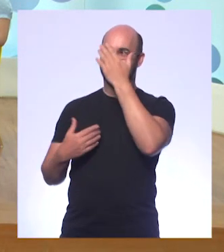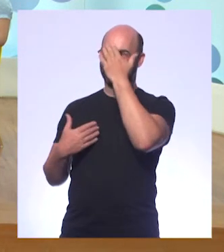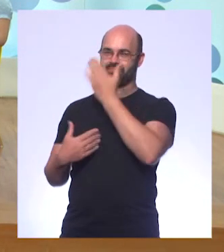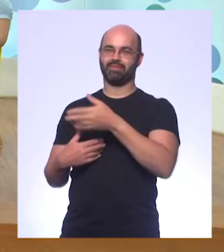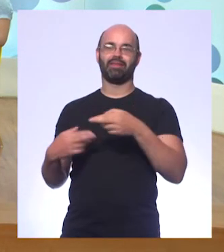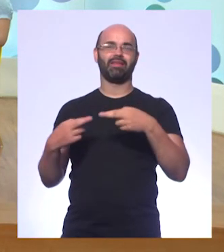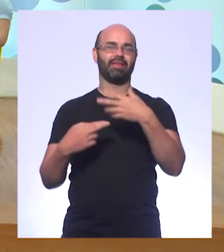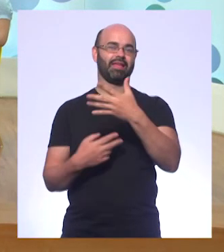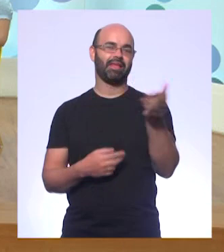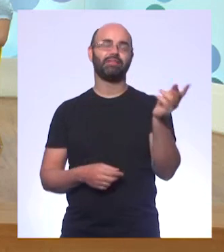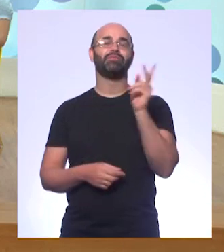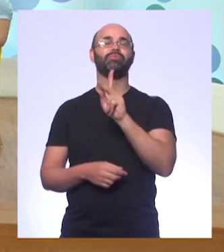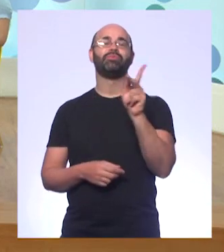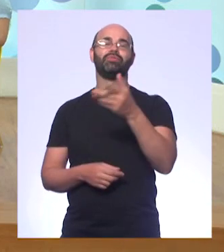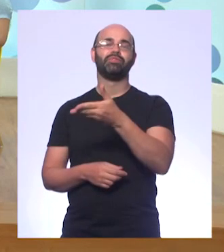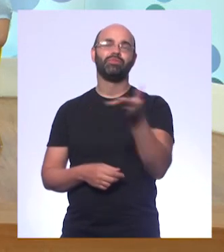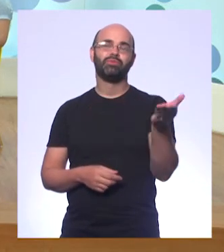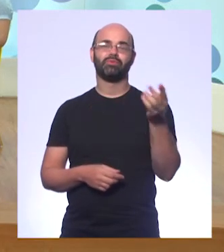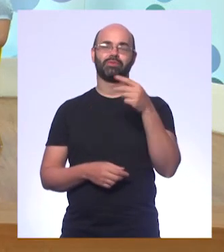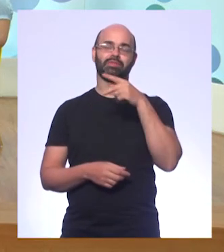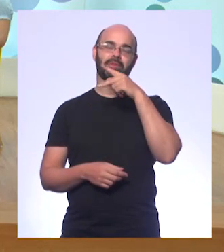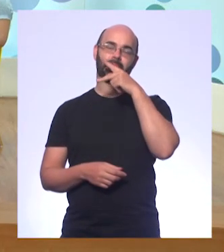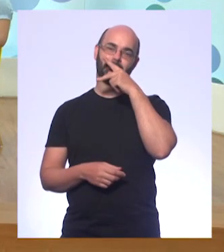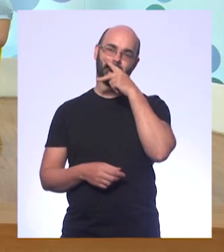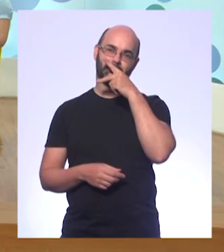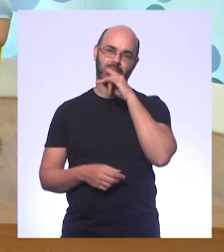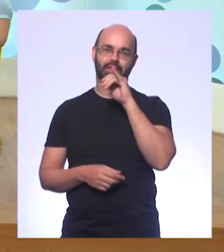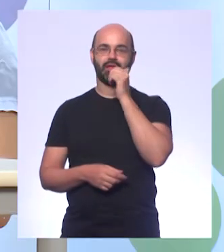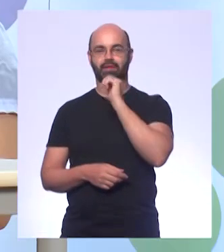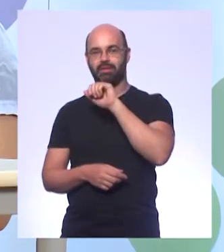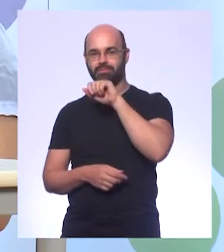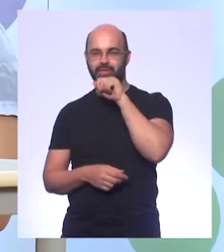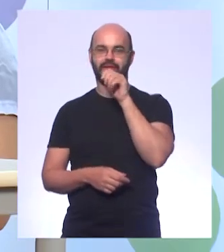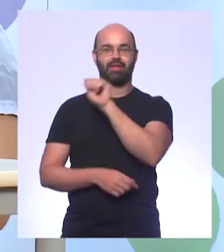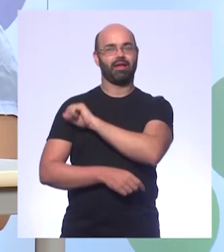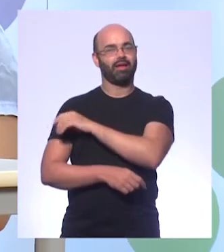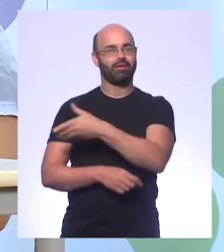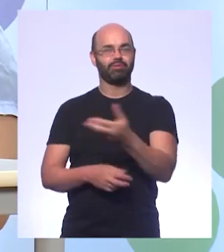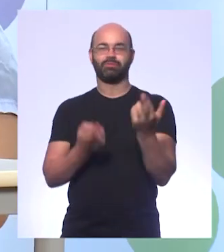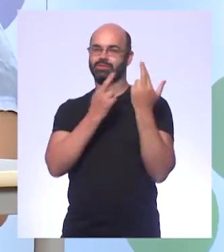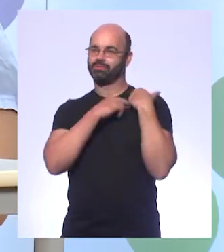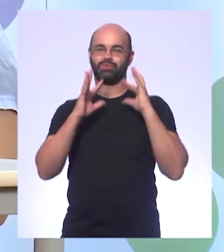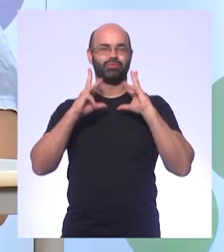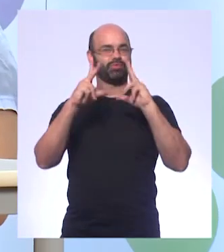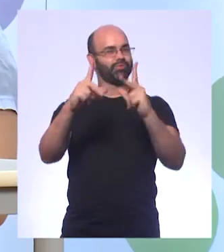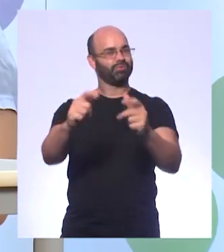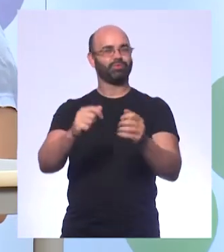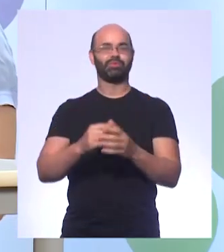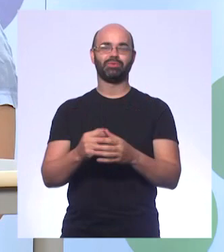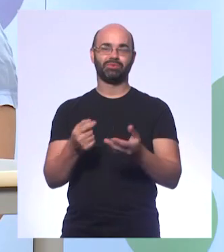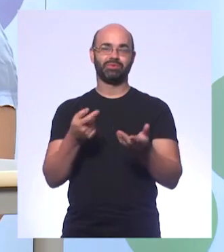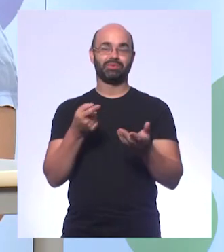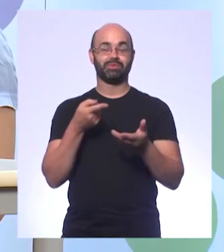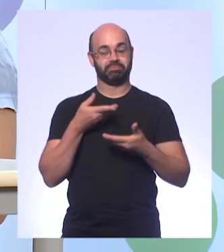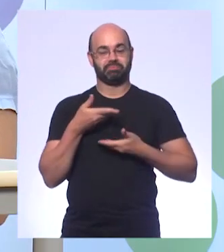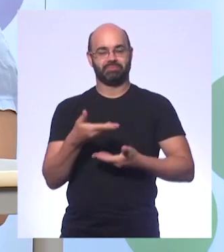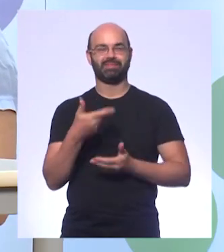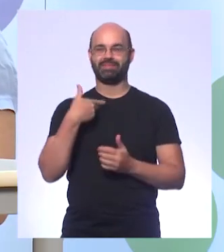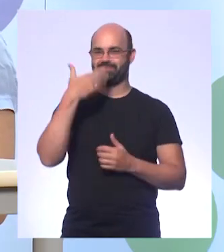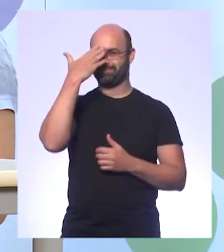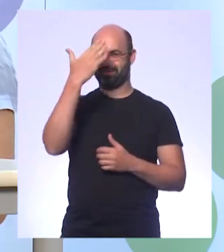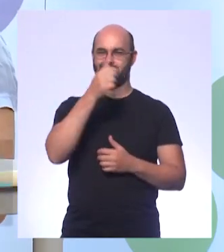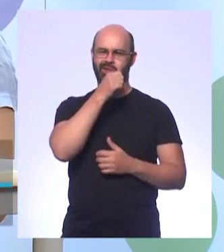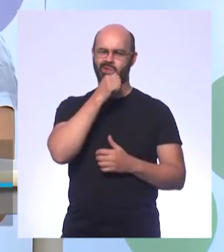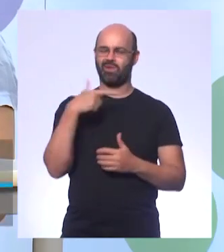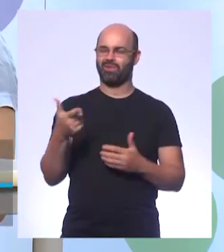Professores, pais, alunos, todos os responsáveis. Muito obrigada pela acolhida. E, bom, hoje a aula vai ser